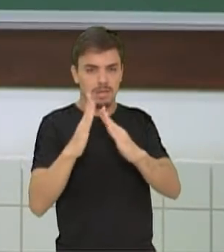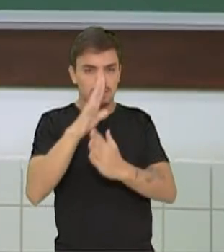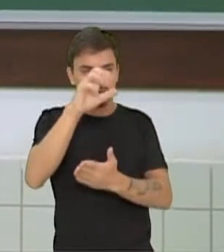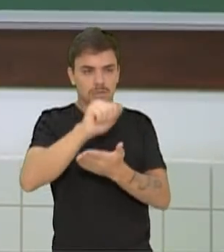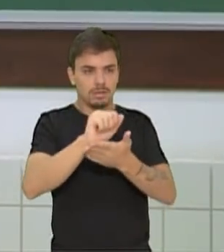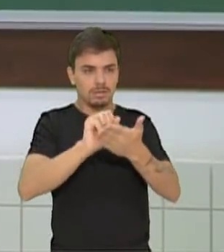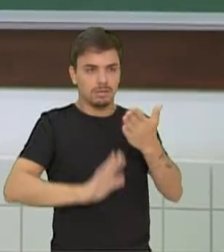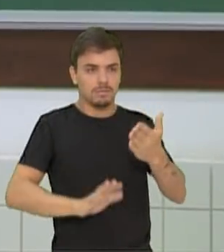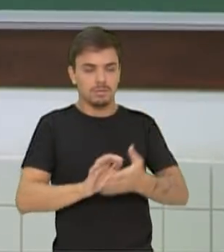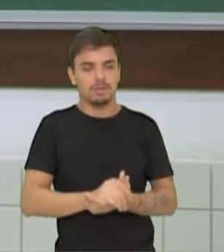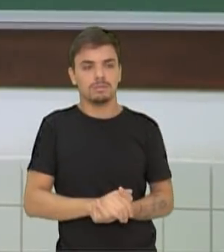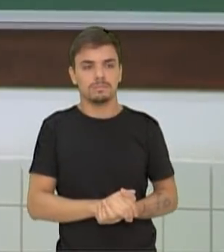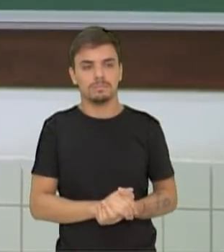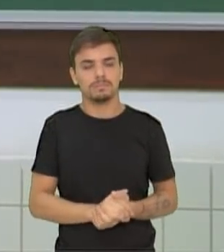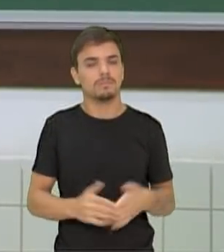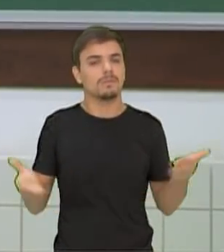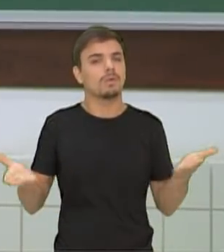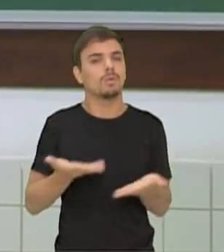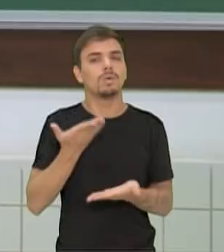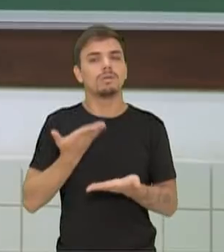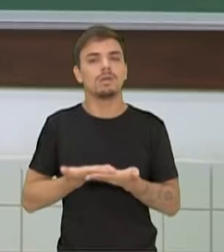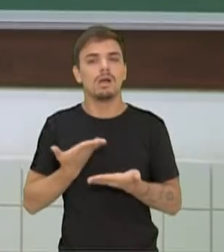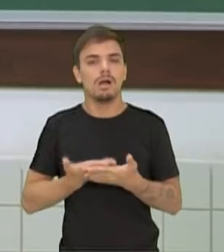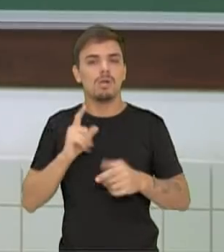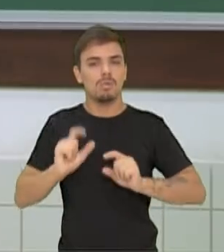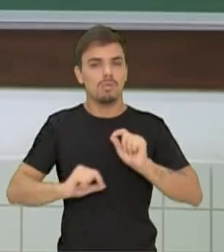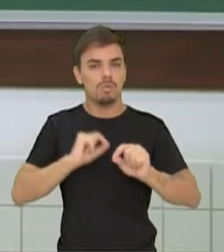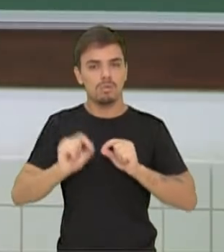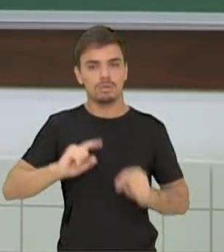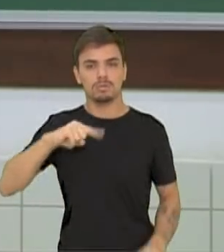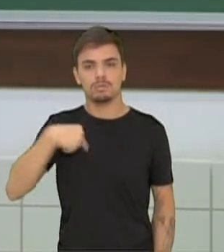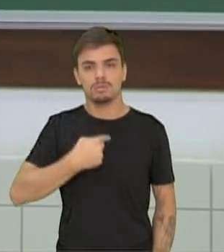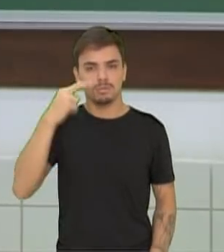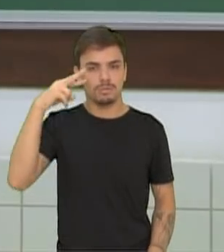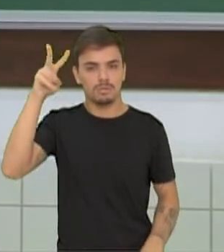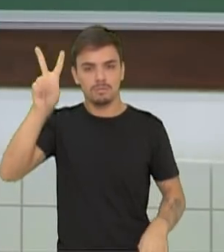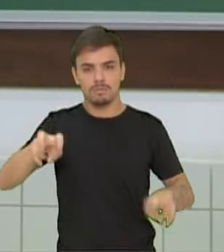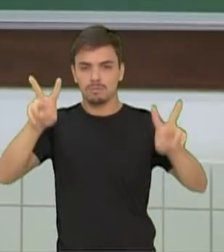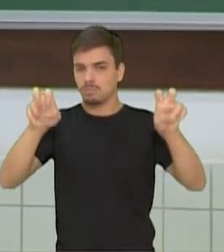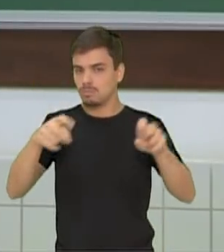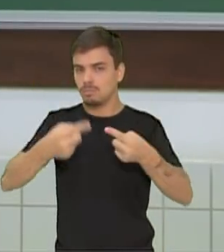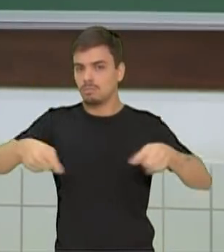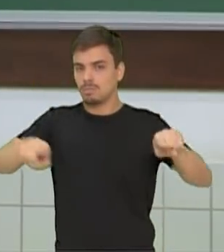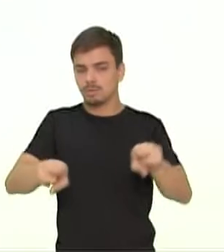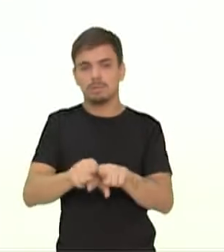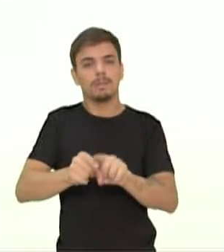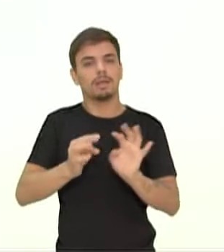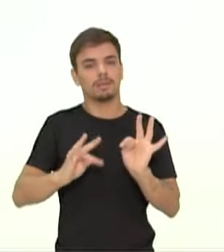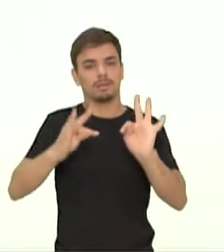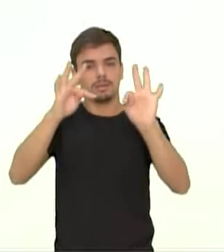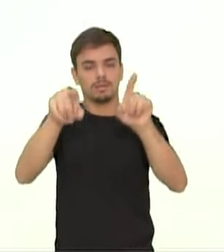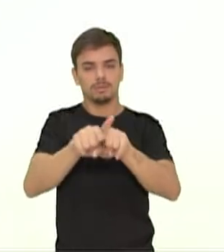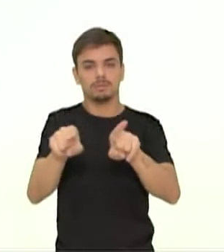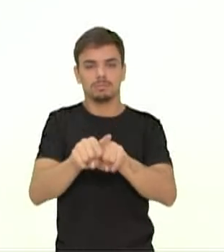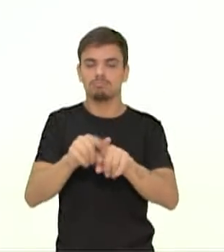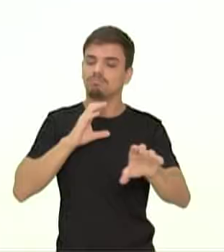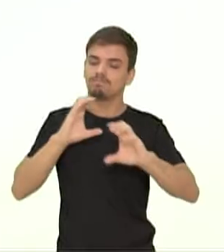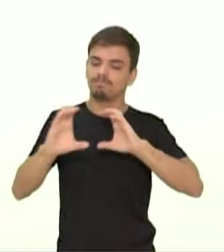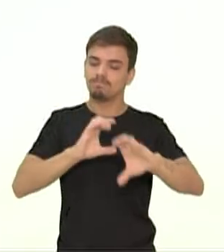certo? Na aula de hoje, então, nós vimos música e tecnologia, canto